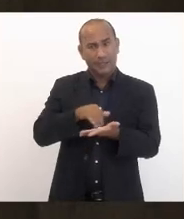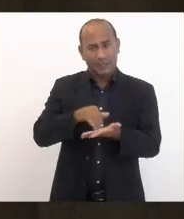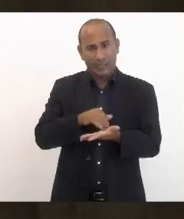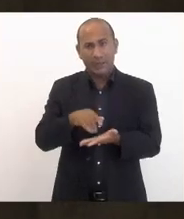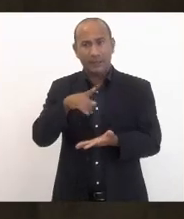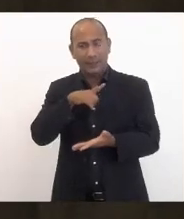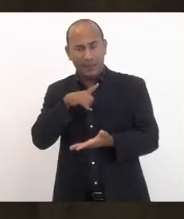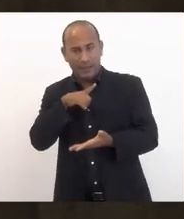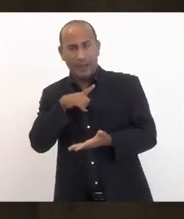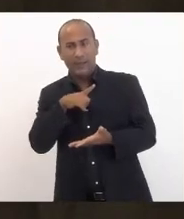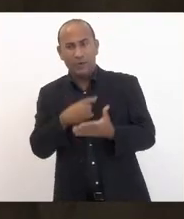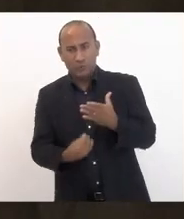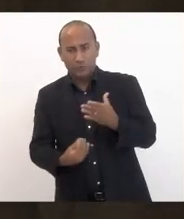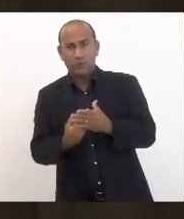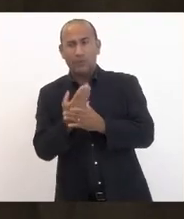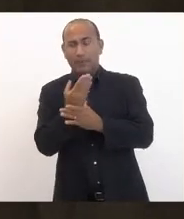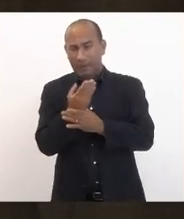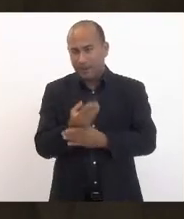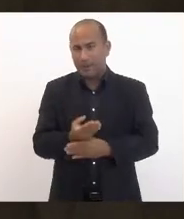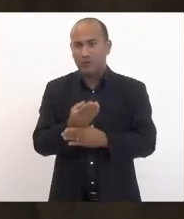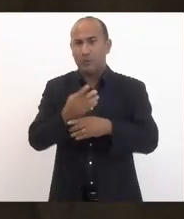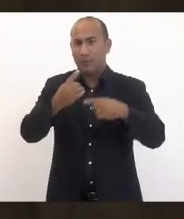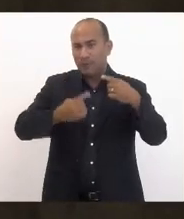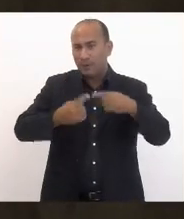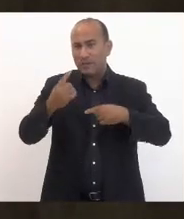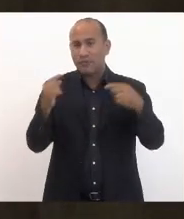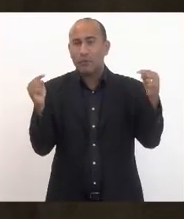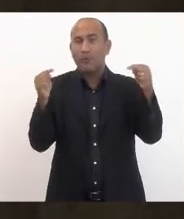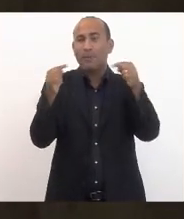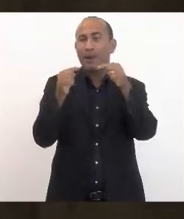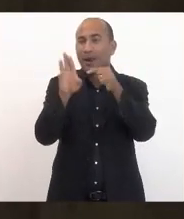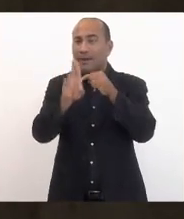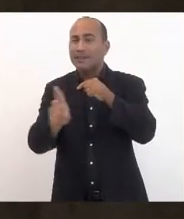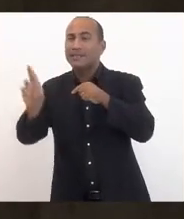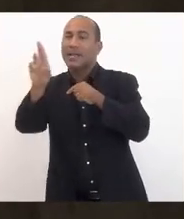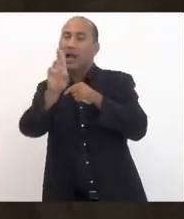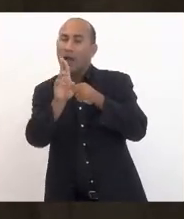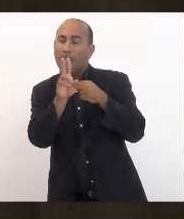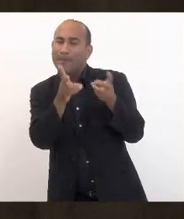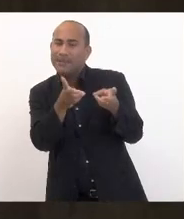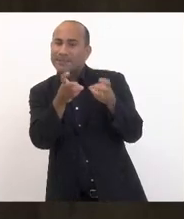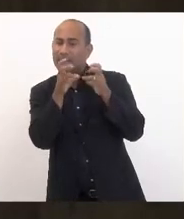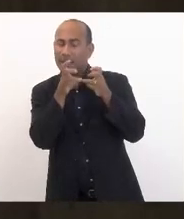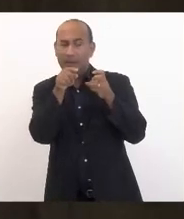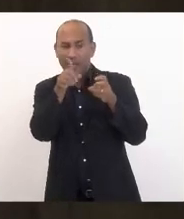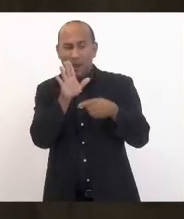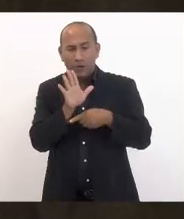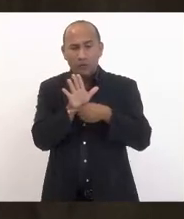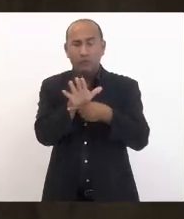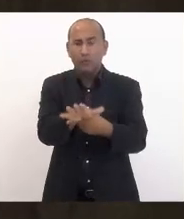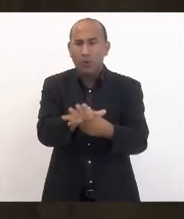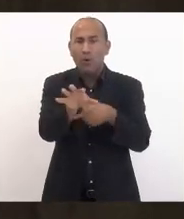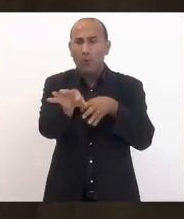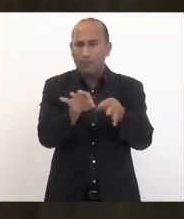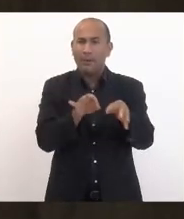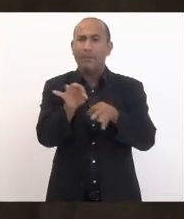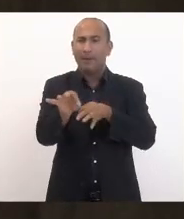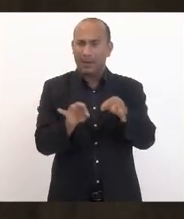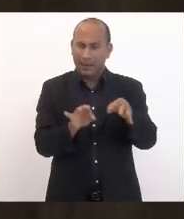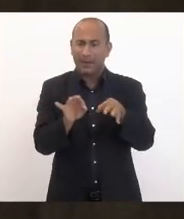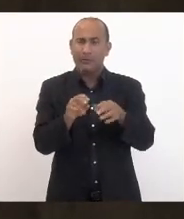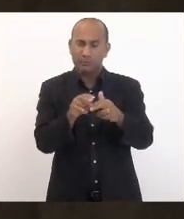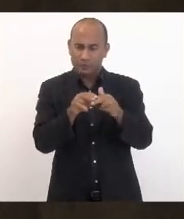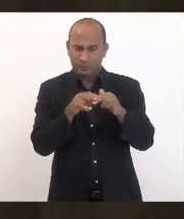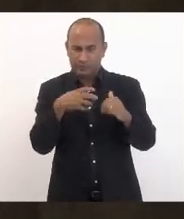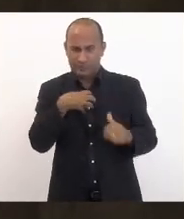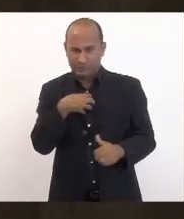origem política ligada à religião, percebe que é uma política de Estado, ele apoiou esse projeto nesse